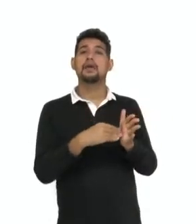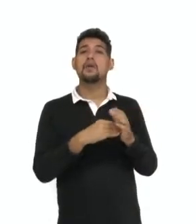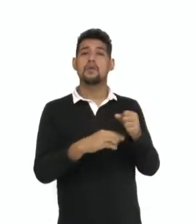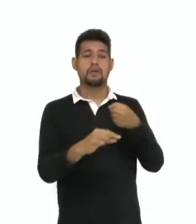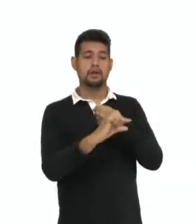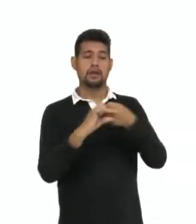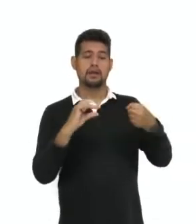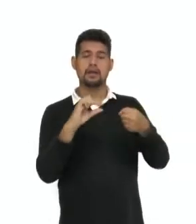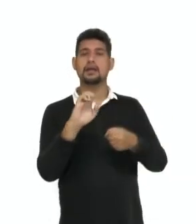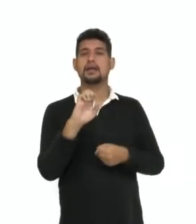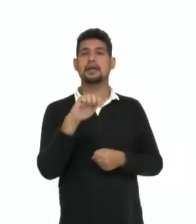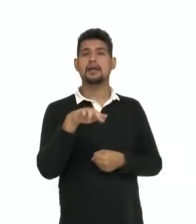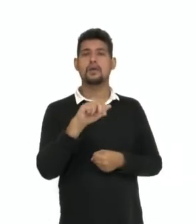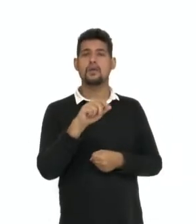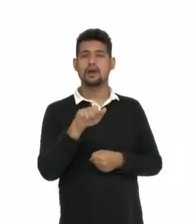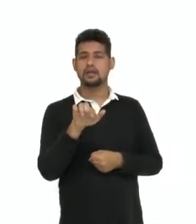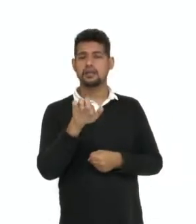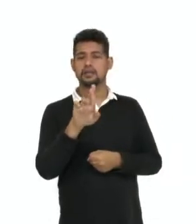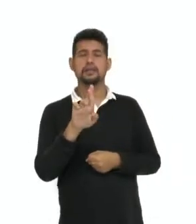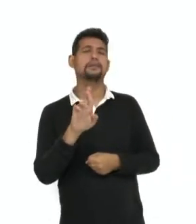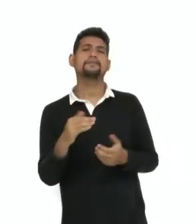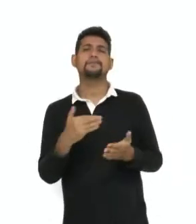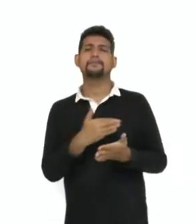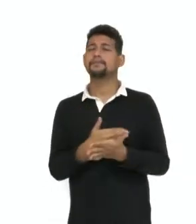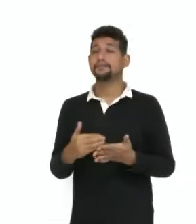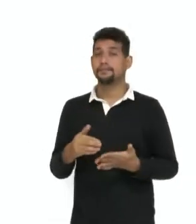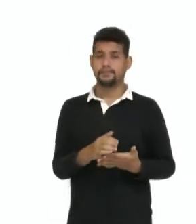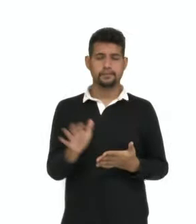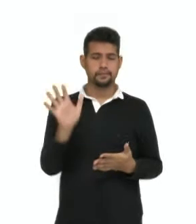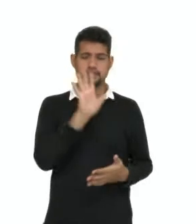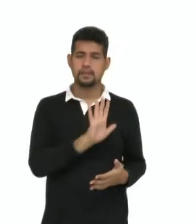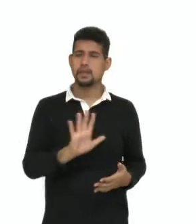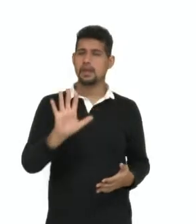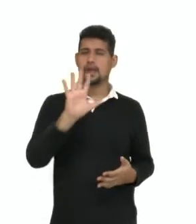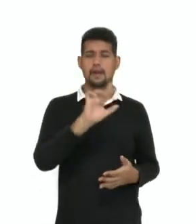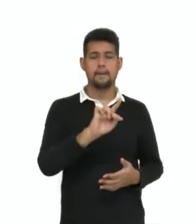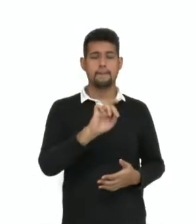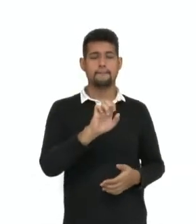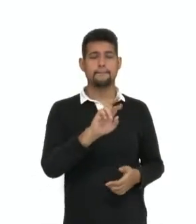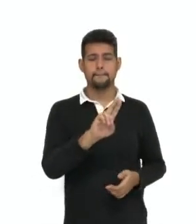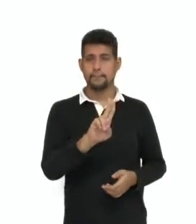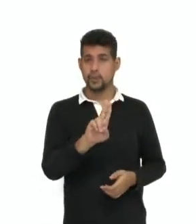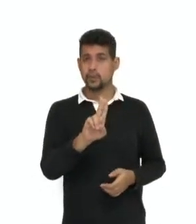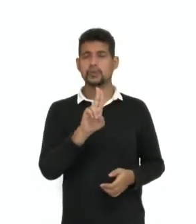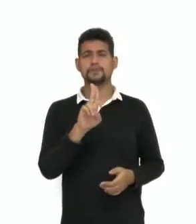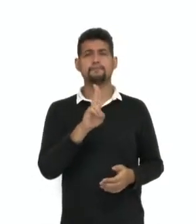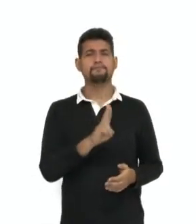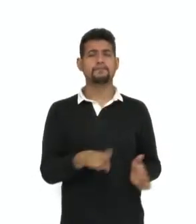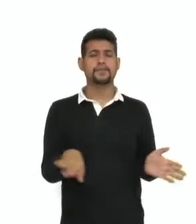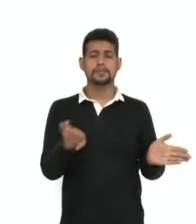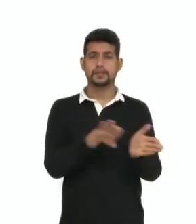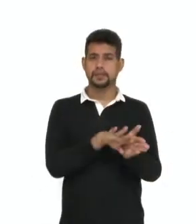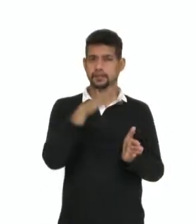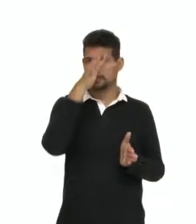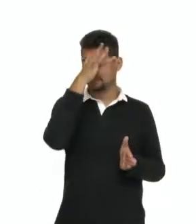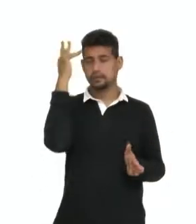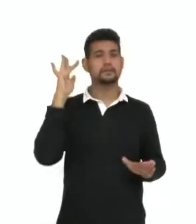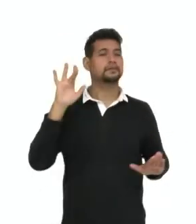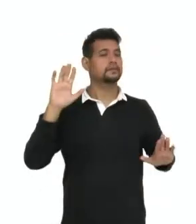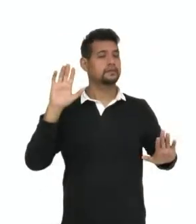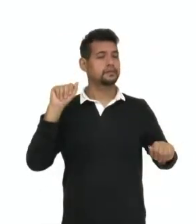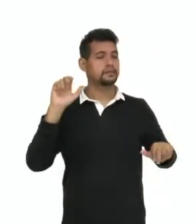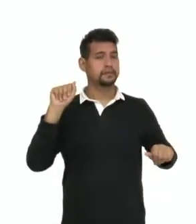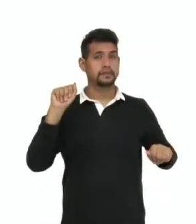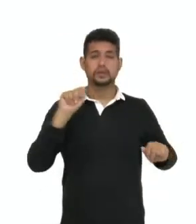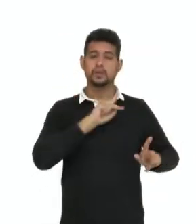grande império que floresceu a partir então da região do Peru. Até a chegada dos espanhóis, os incas